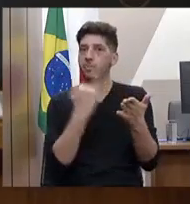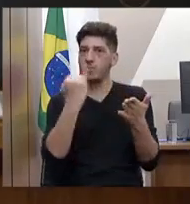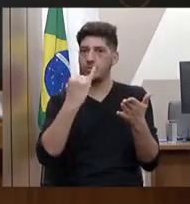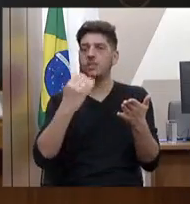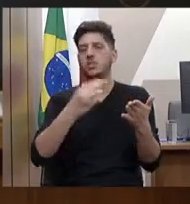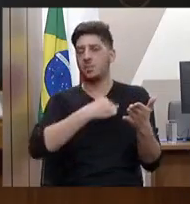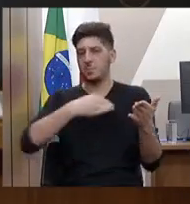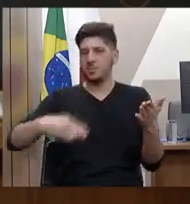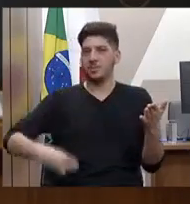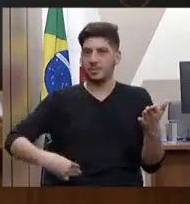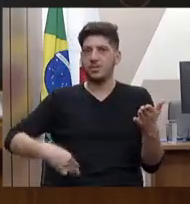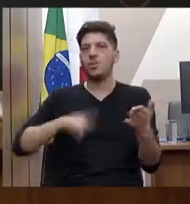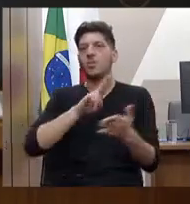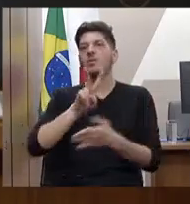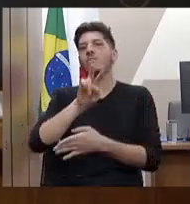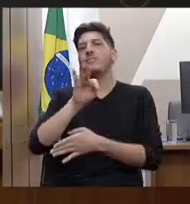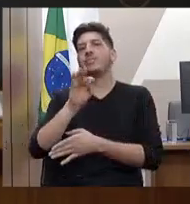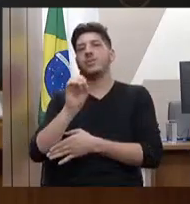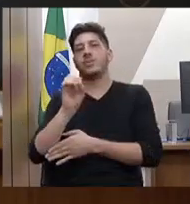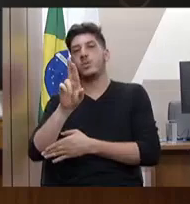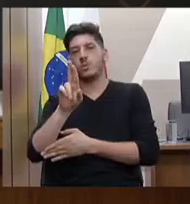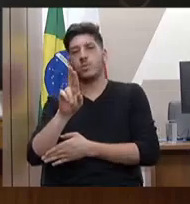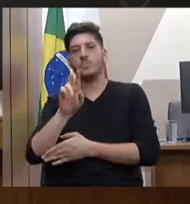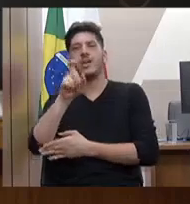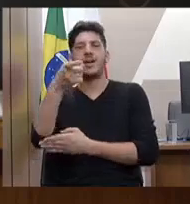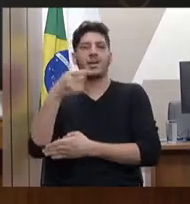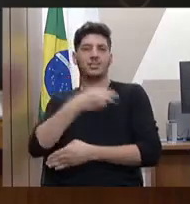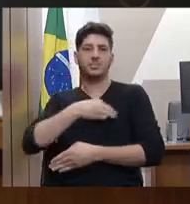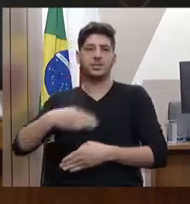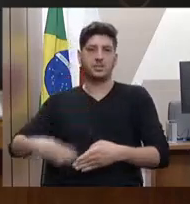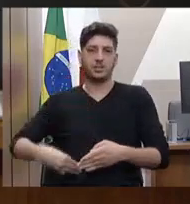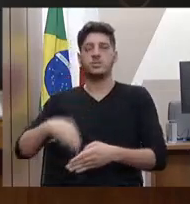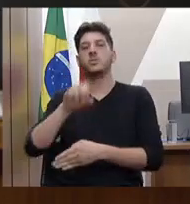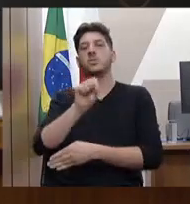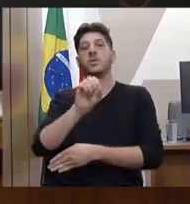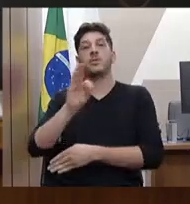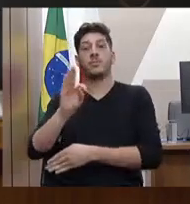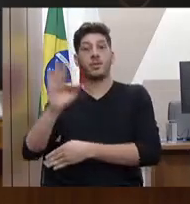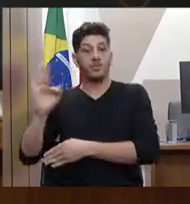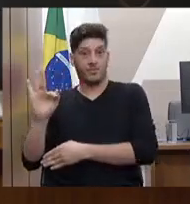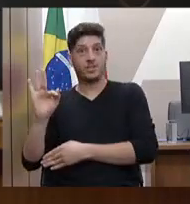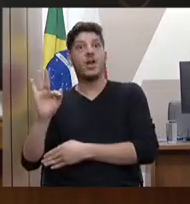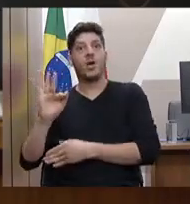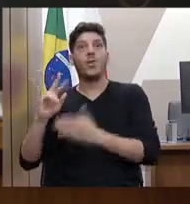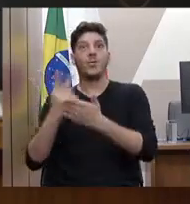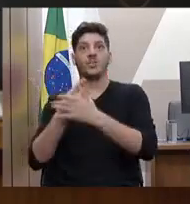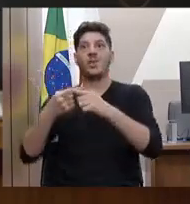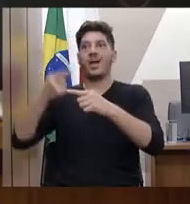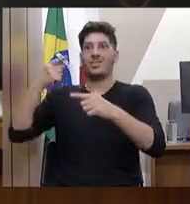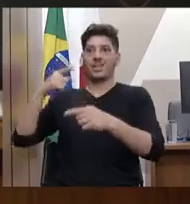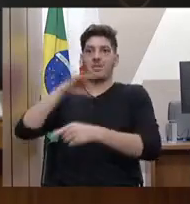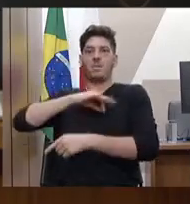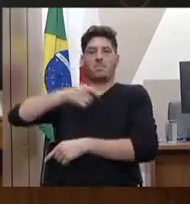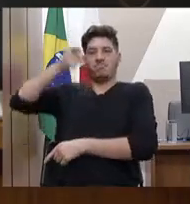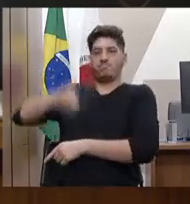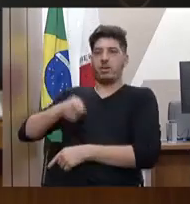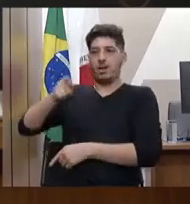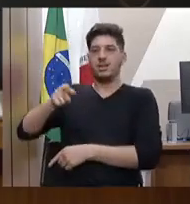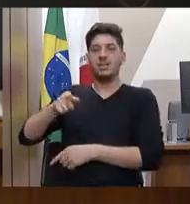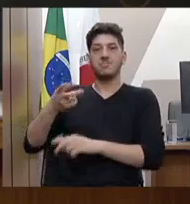Ministro Victor Nunes Leal foi ministro Supremo Tribunal Federal caçado pela ditadura militar junto com o ministro Evandro